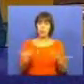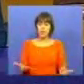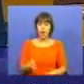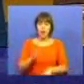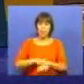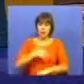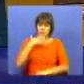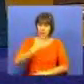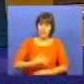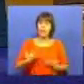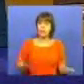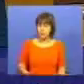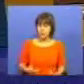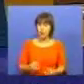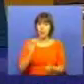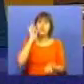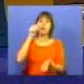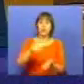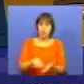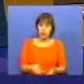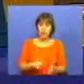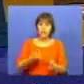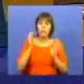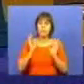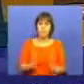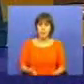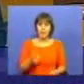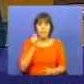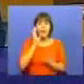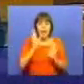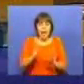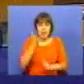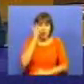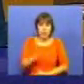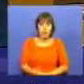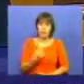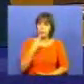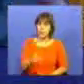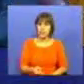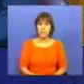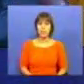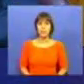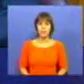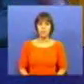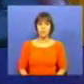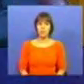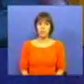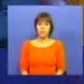em nome da credibilidade e dos resultados que são necessários para que haja justiça. Disse.